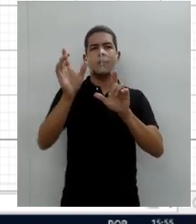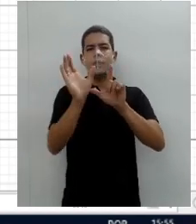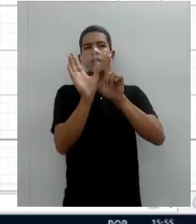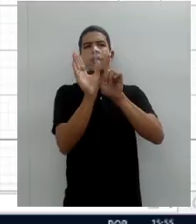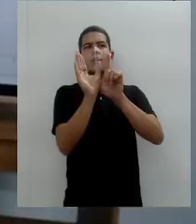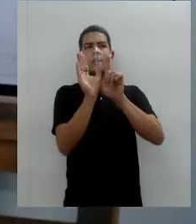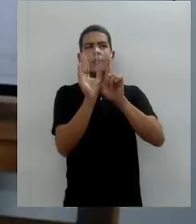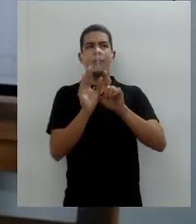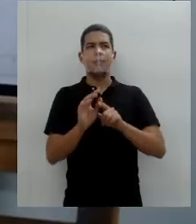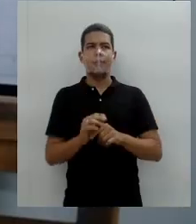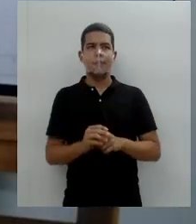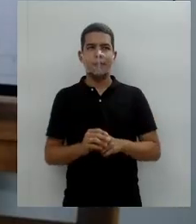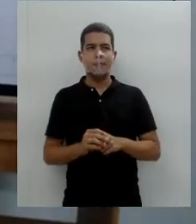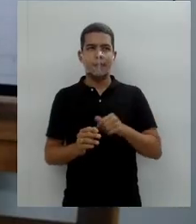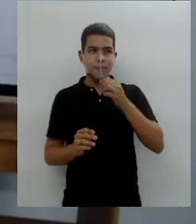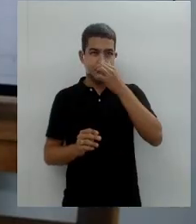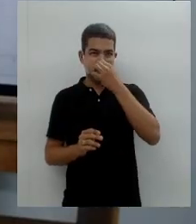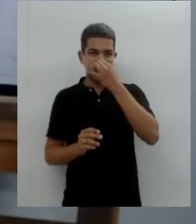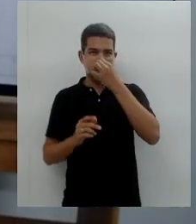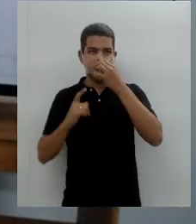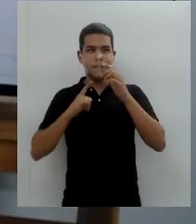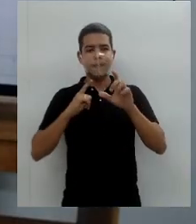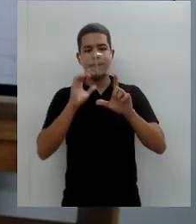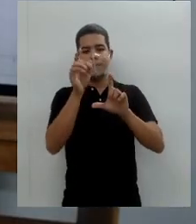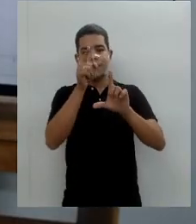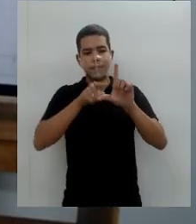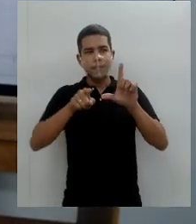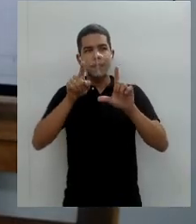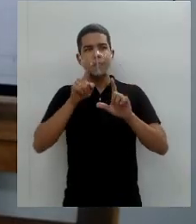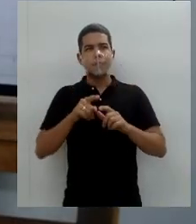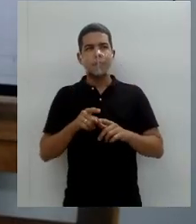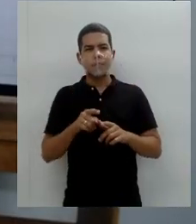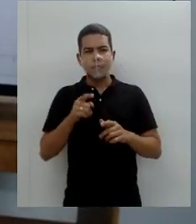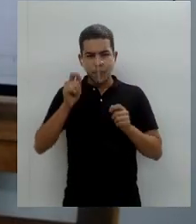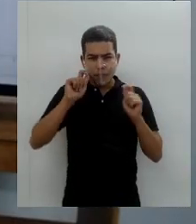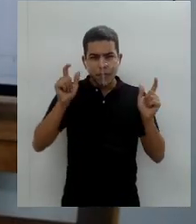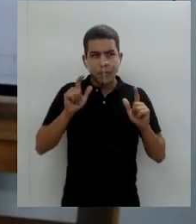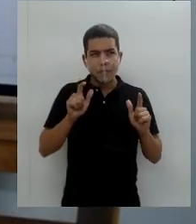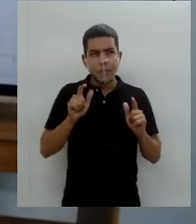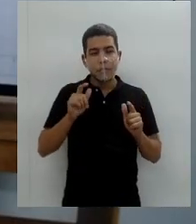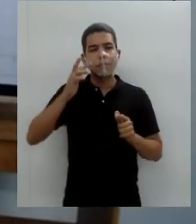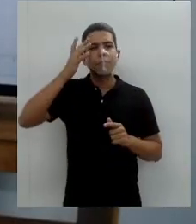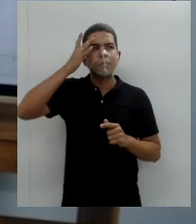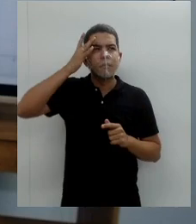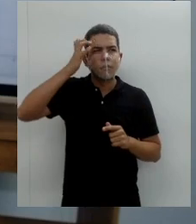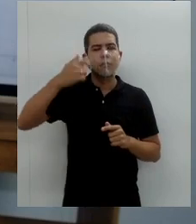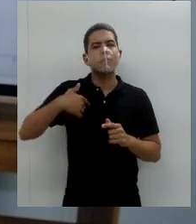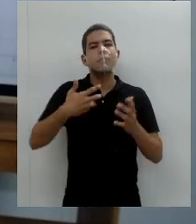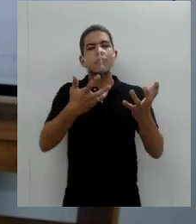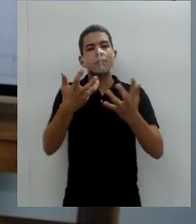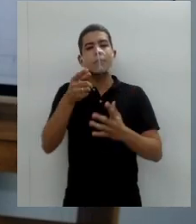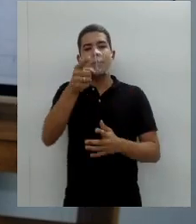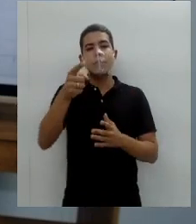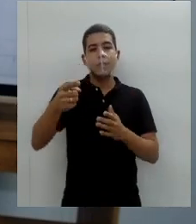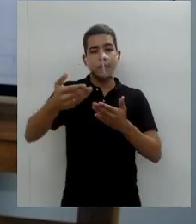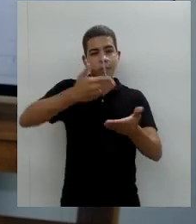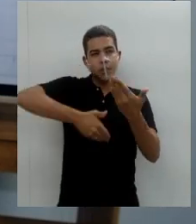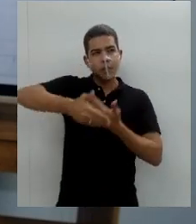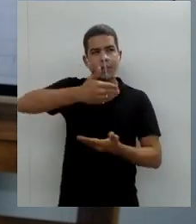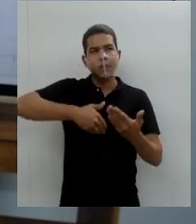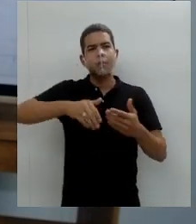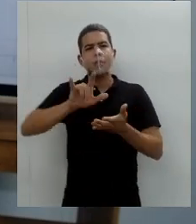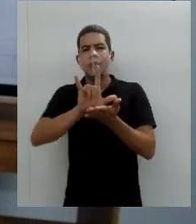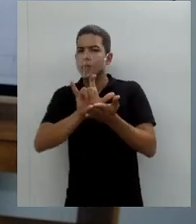fique com a concavidade voltada para o lado que a questão pediu. Se ligou? Amanhã eu quero ver você interagindo comigo. Manda